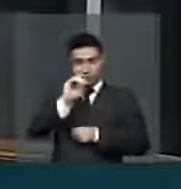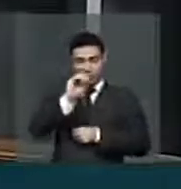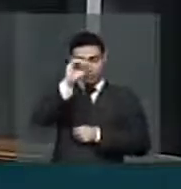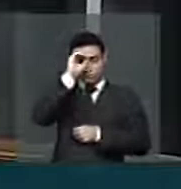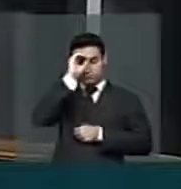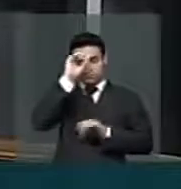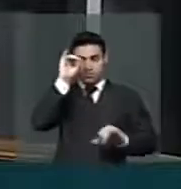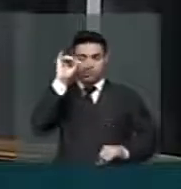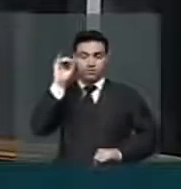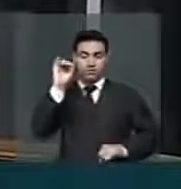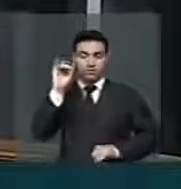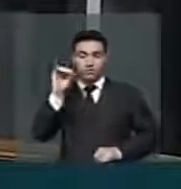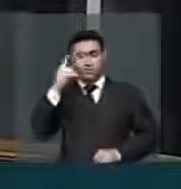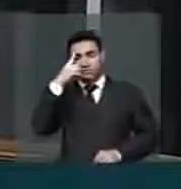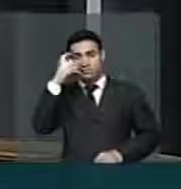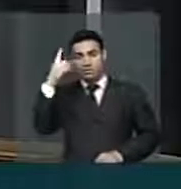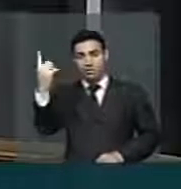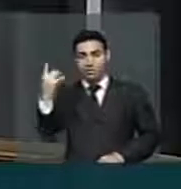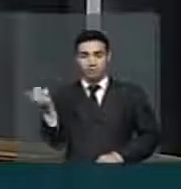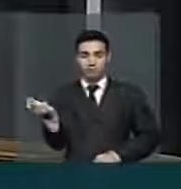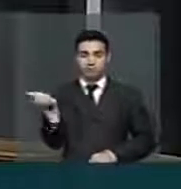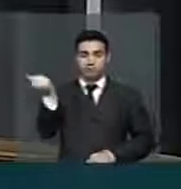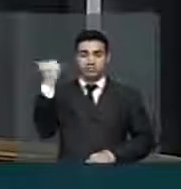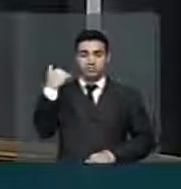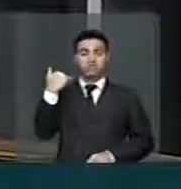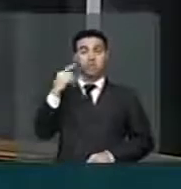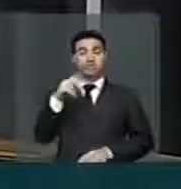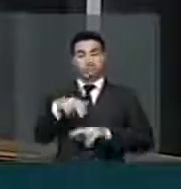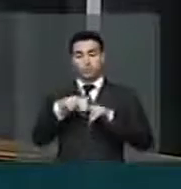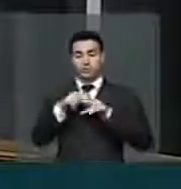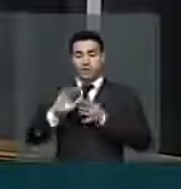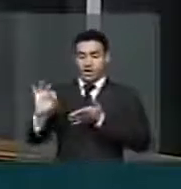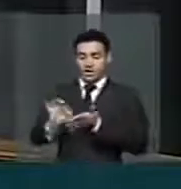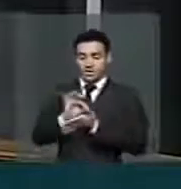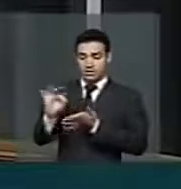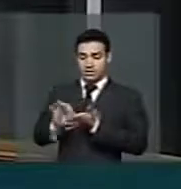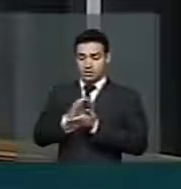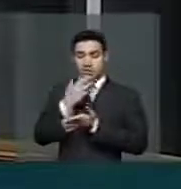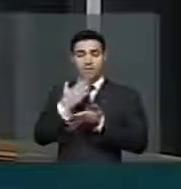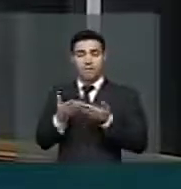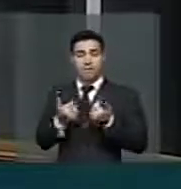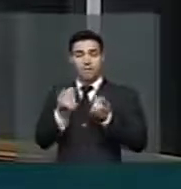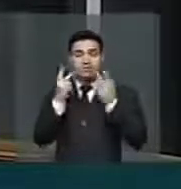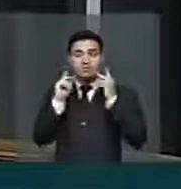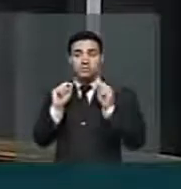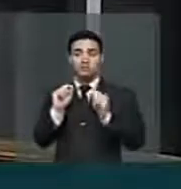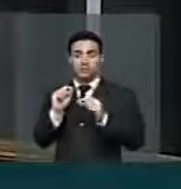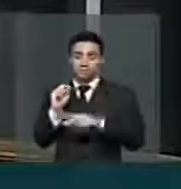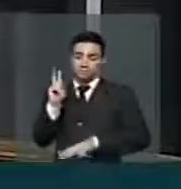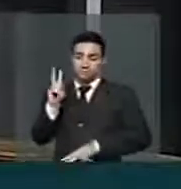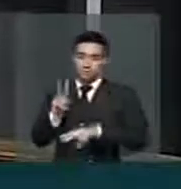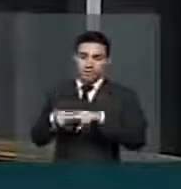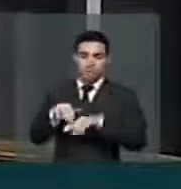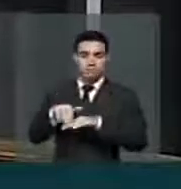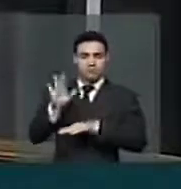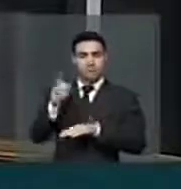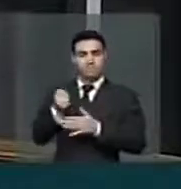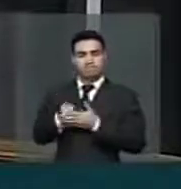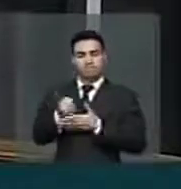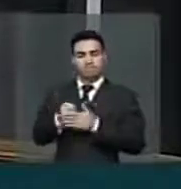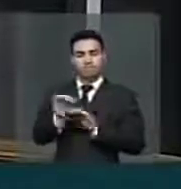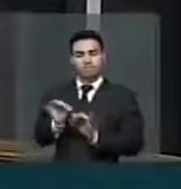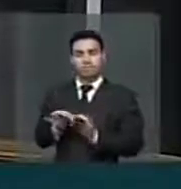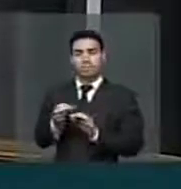A iniciativa consiste em um abaixo-assinado que pede justamente punições mais duras aos crimes